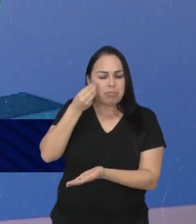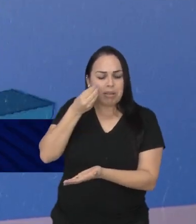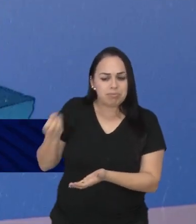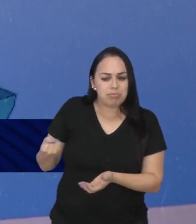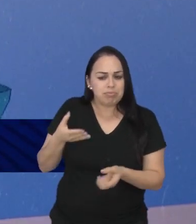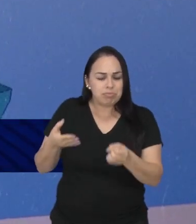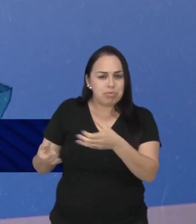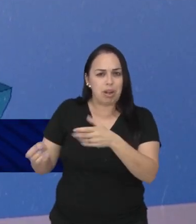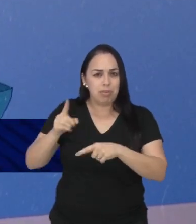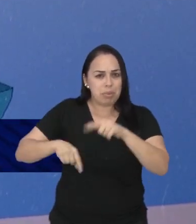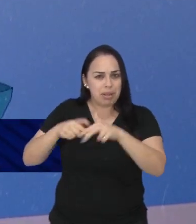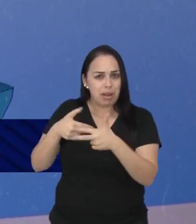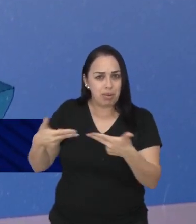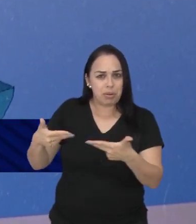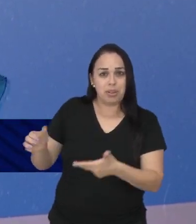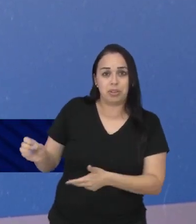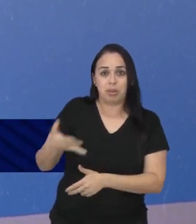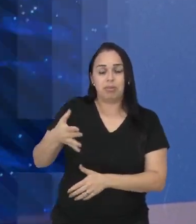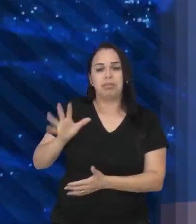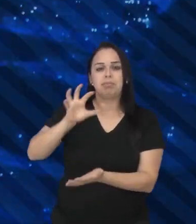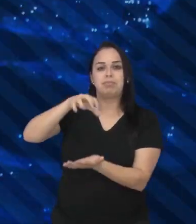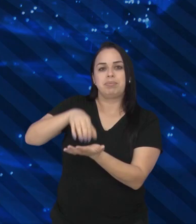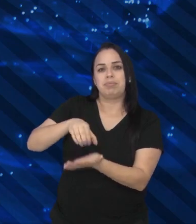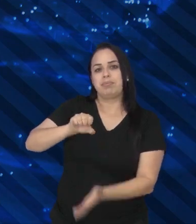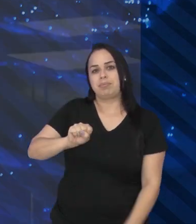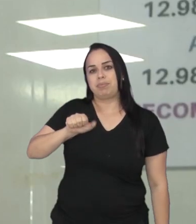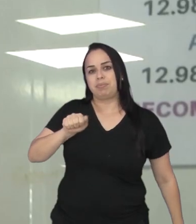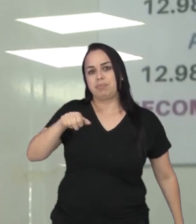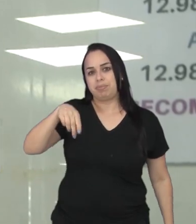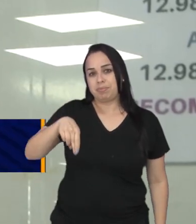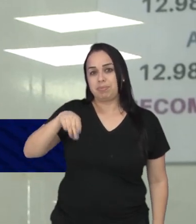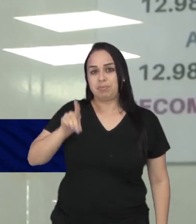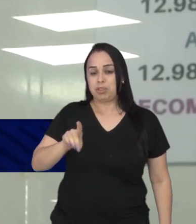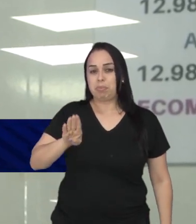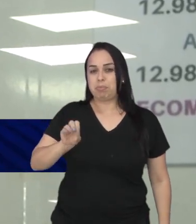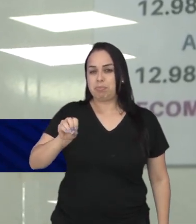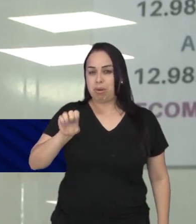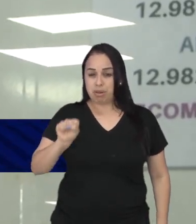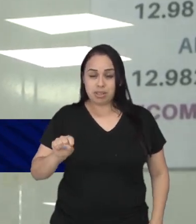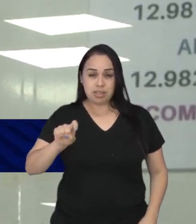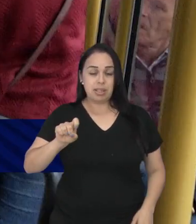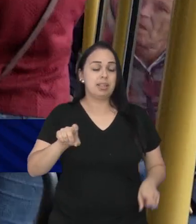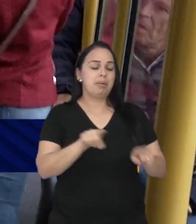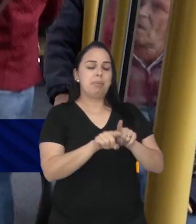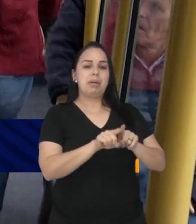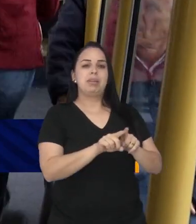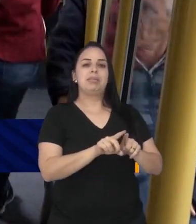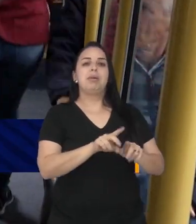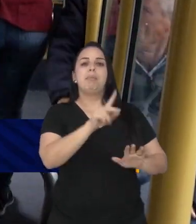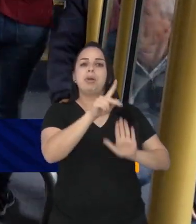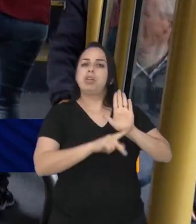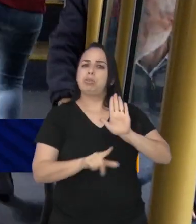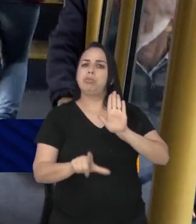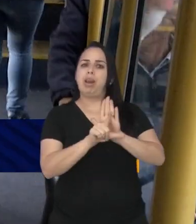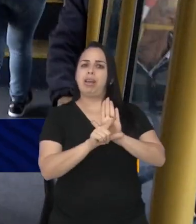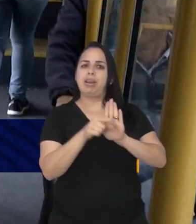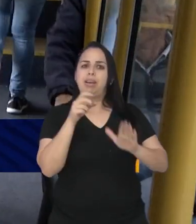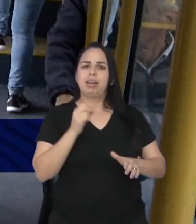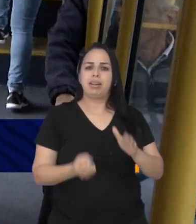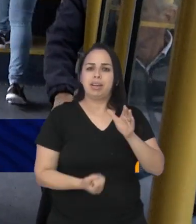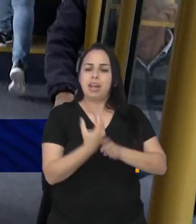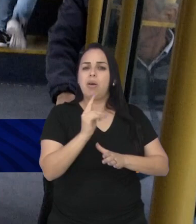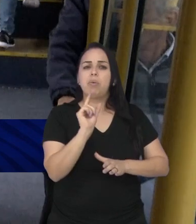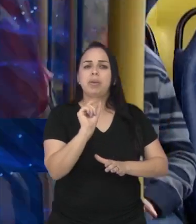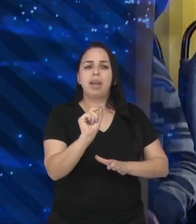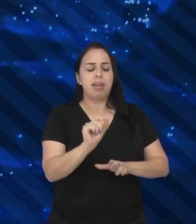serviços em São José. É o Sandbox. Autismo. Projeto de lei cria assentos preferenciais em ônibus